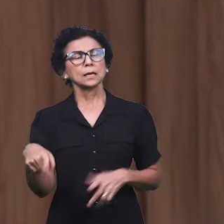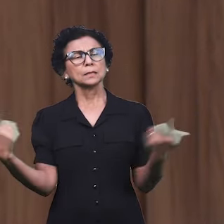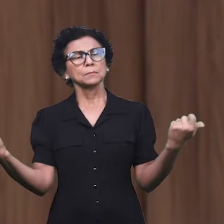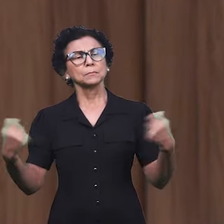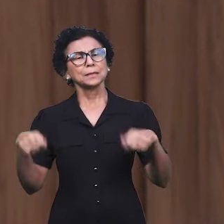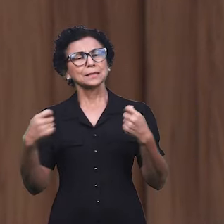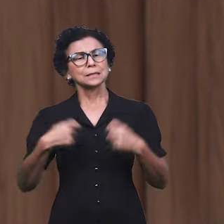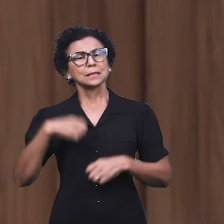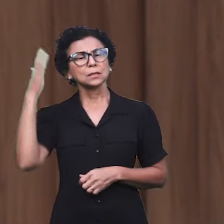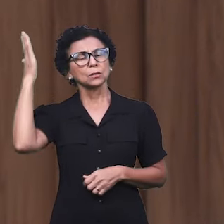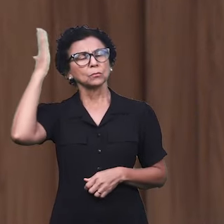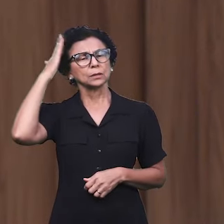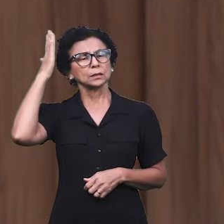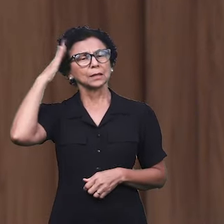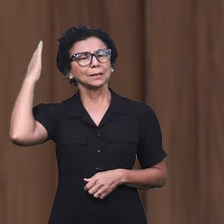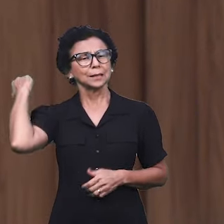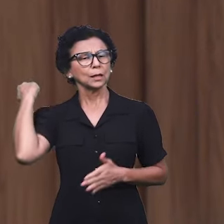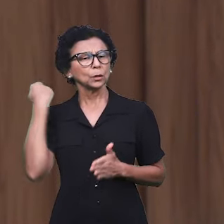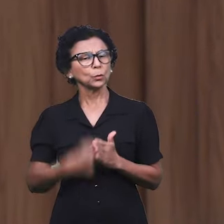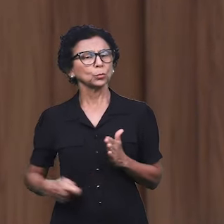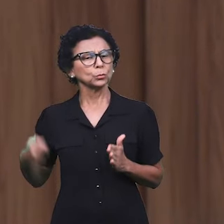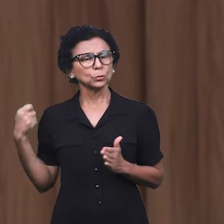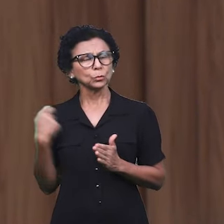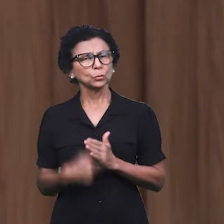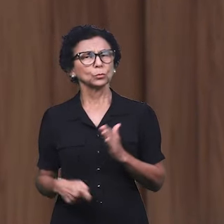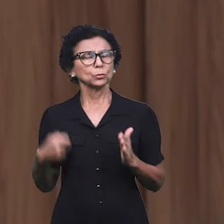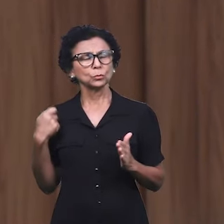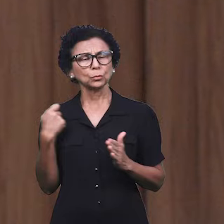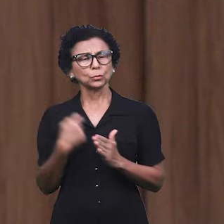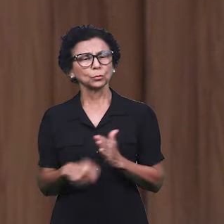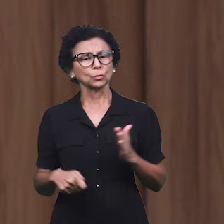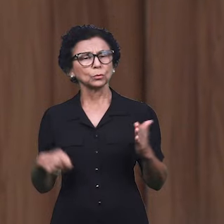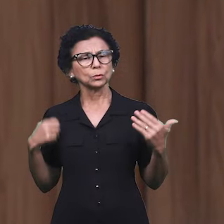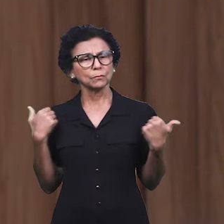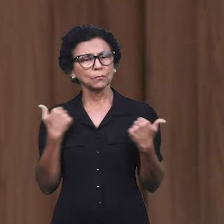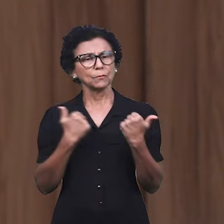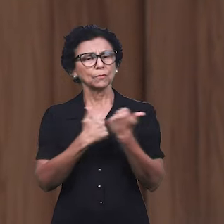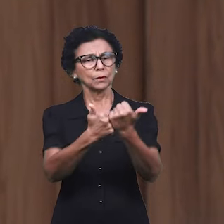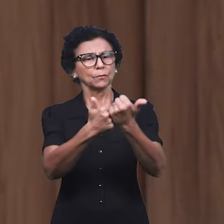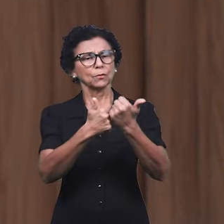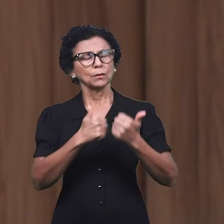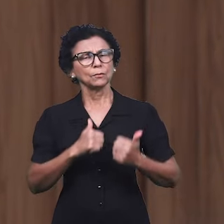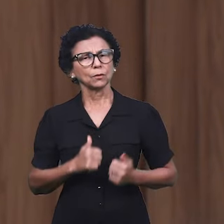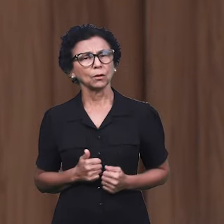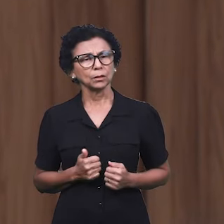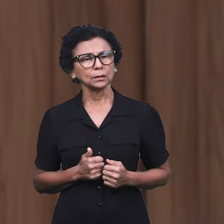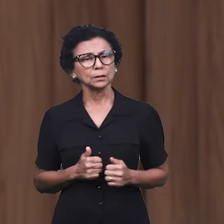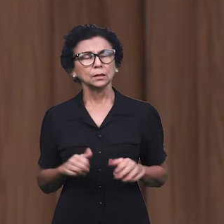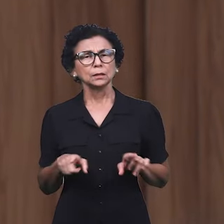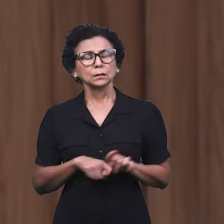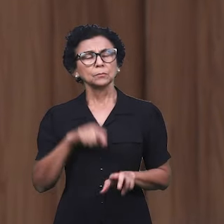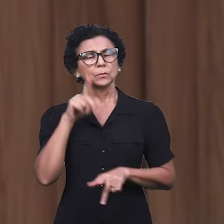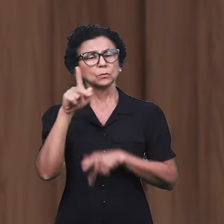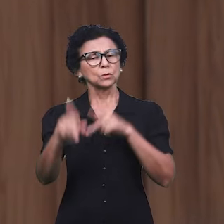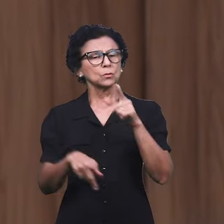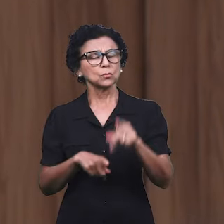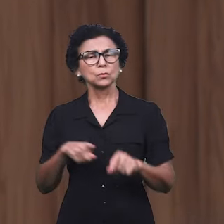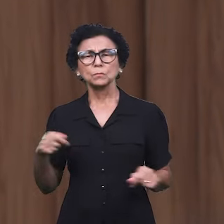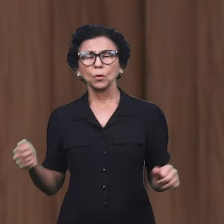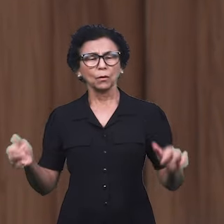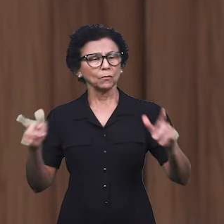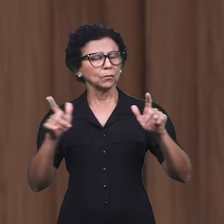por vós e pelos que estão em Laodiceia e por todos os que não viram meu rosto em carne.